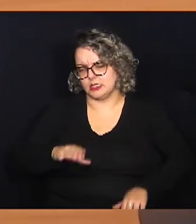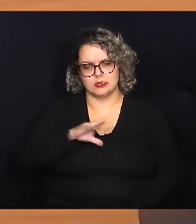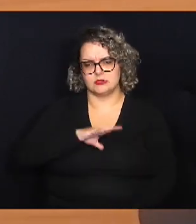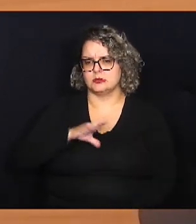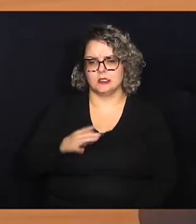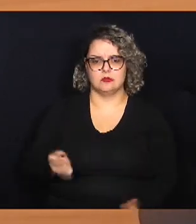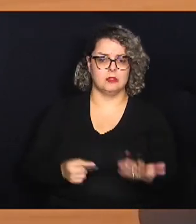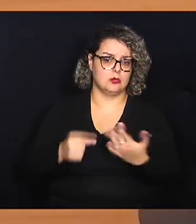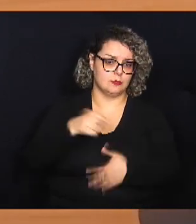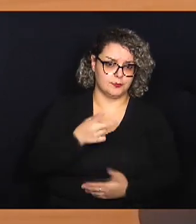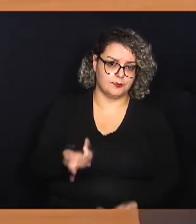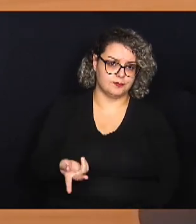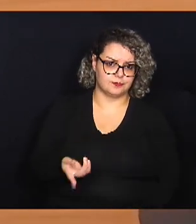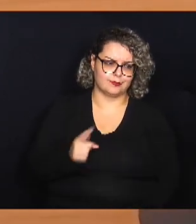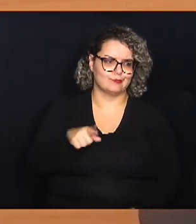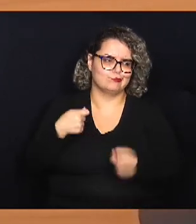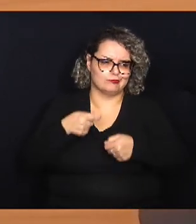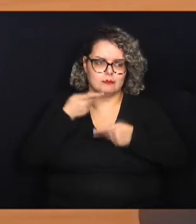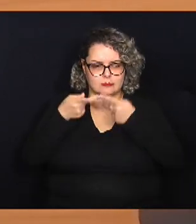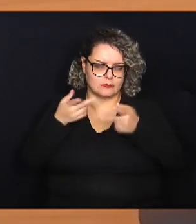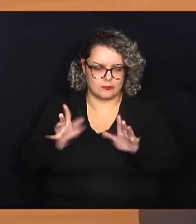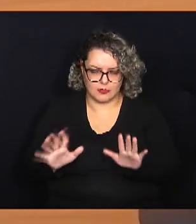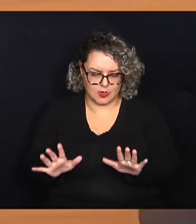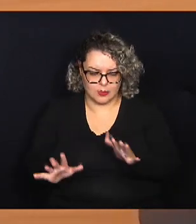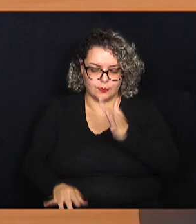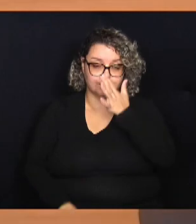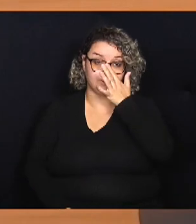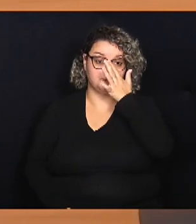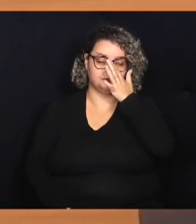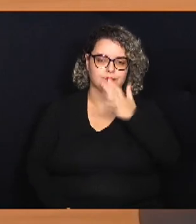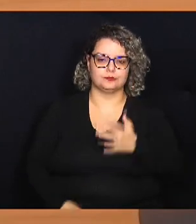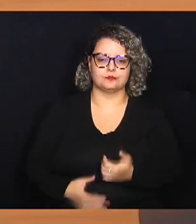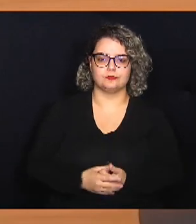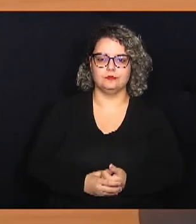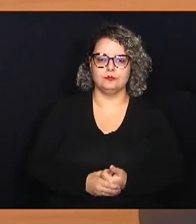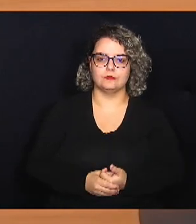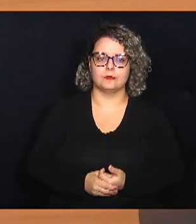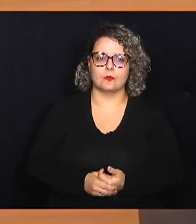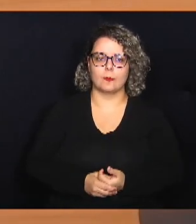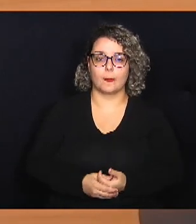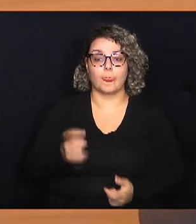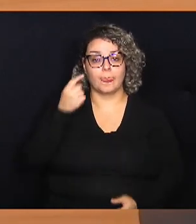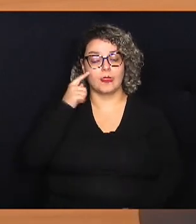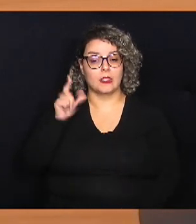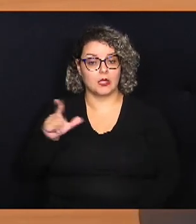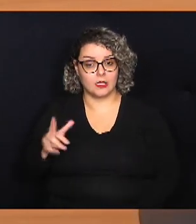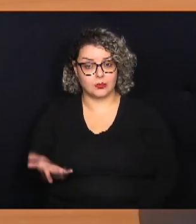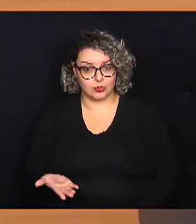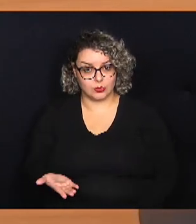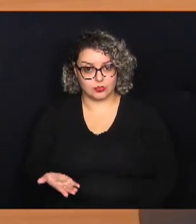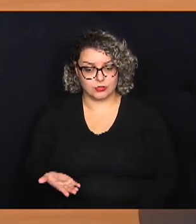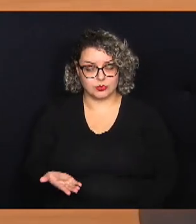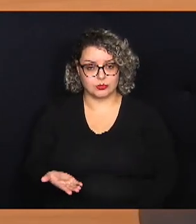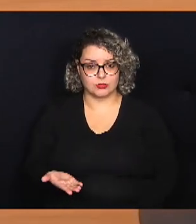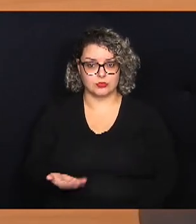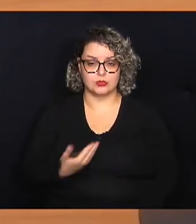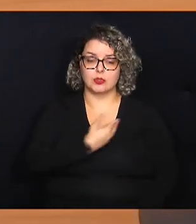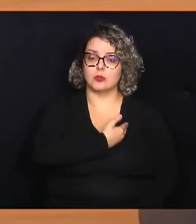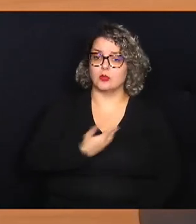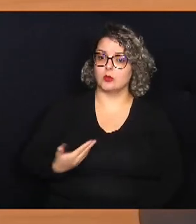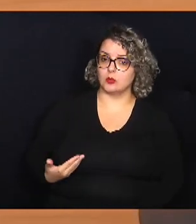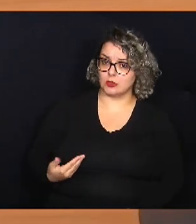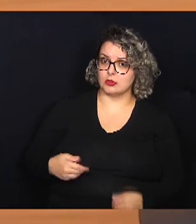gente até enumerou, que não é necessário a gente aqui agora pontuar. É evidente que o governo ele tem